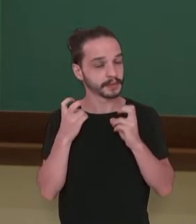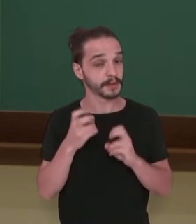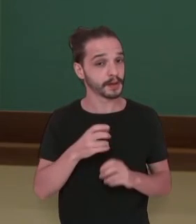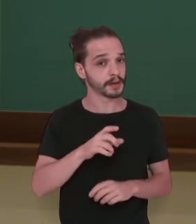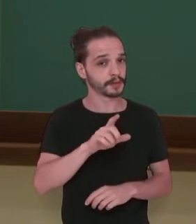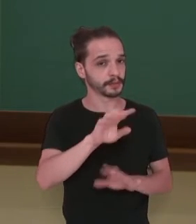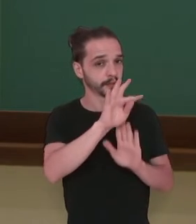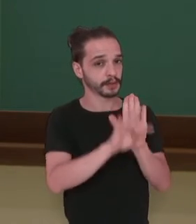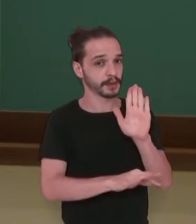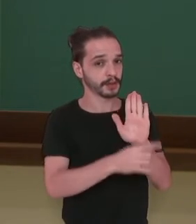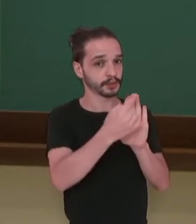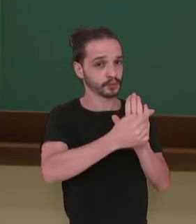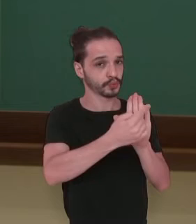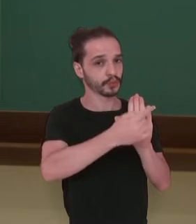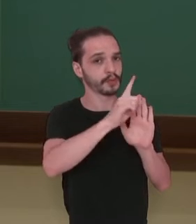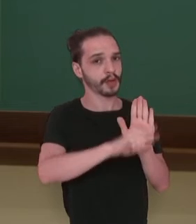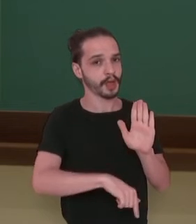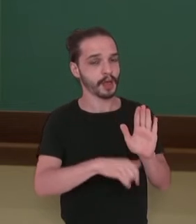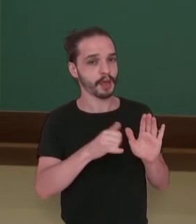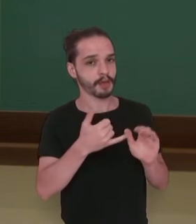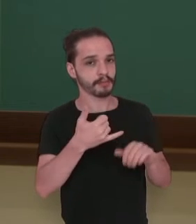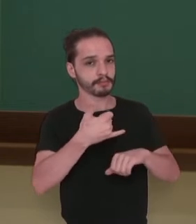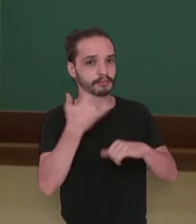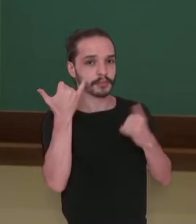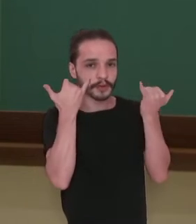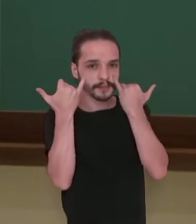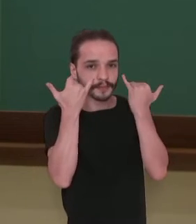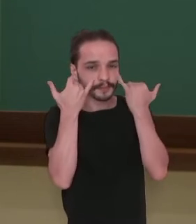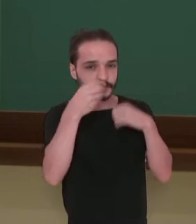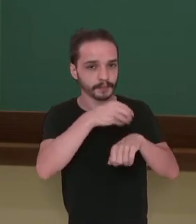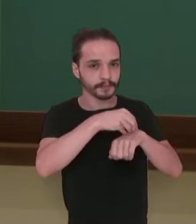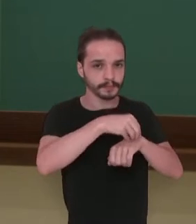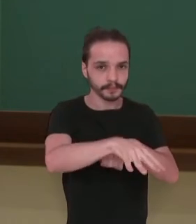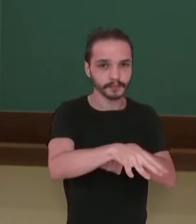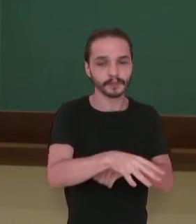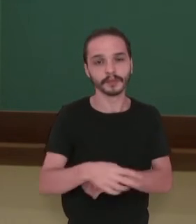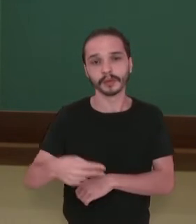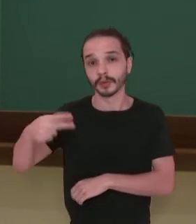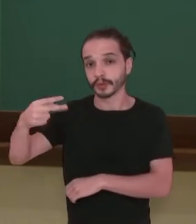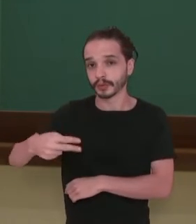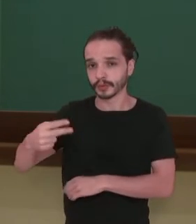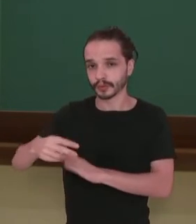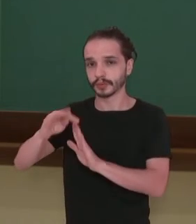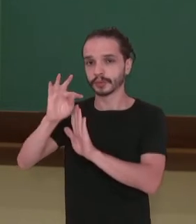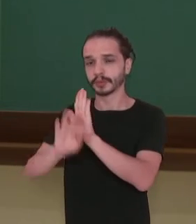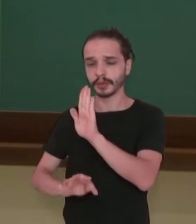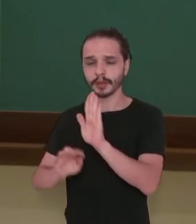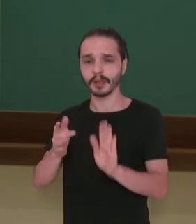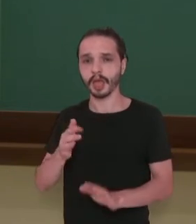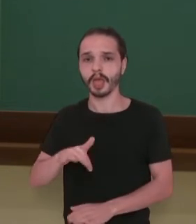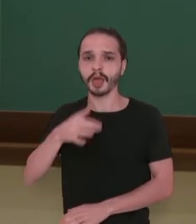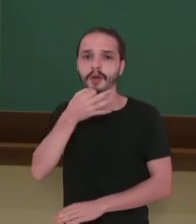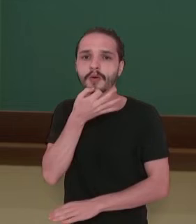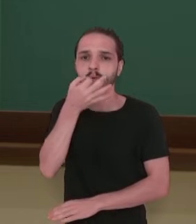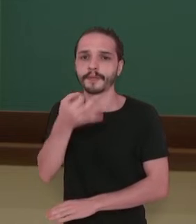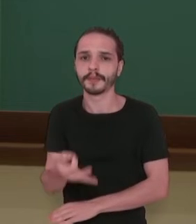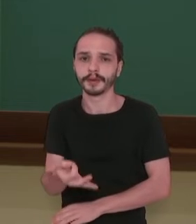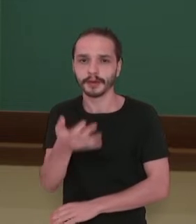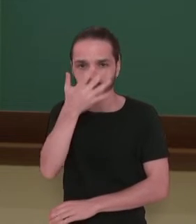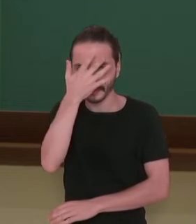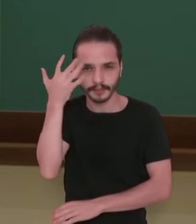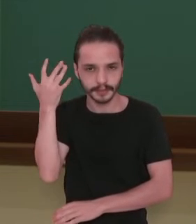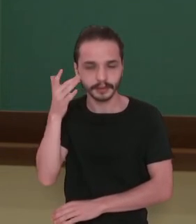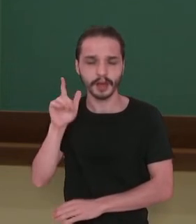nós trouxemos ali um texto informativo, né? E já na leitura do texto 2 a gente tem ali a opinião de alguém, né, que é uma